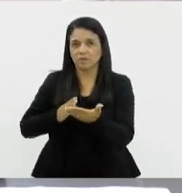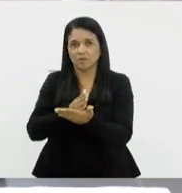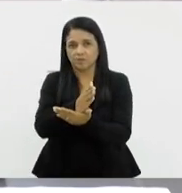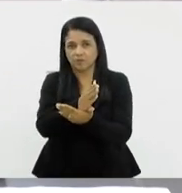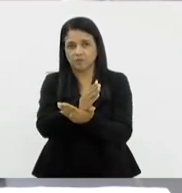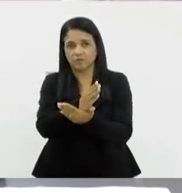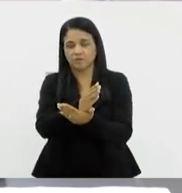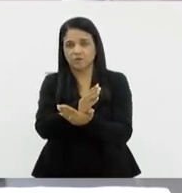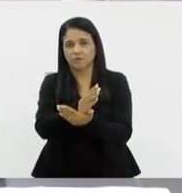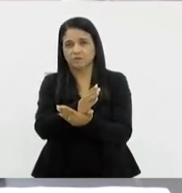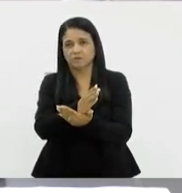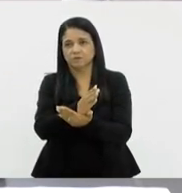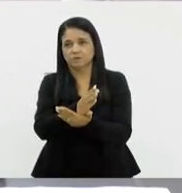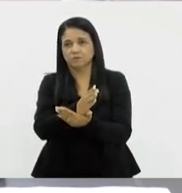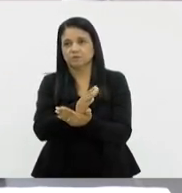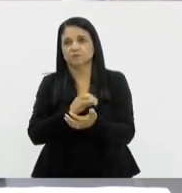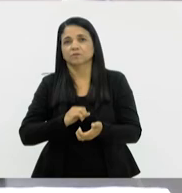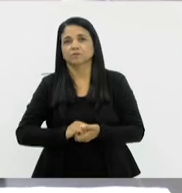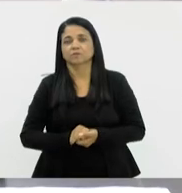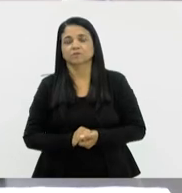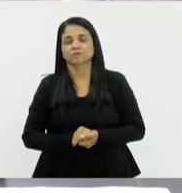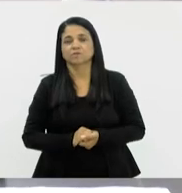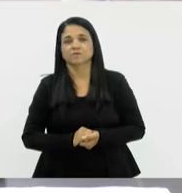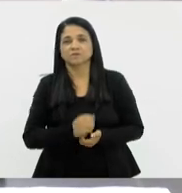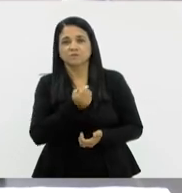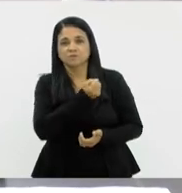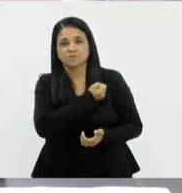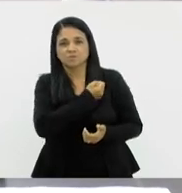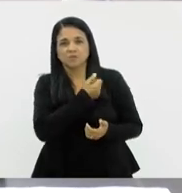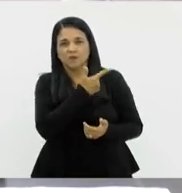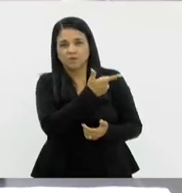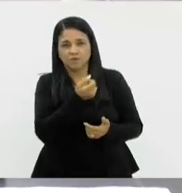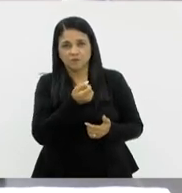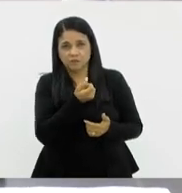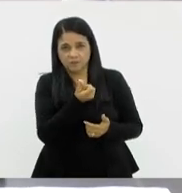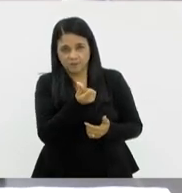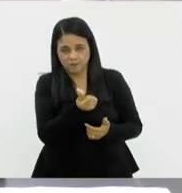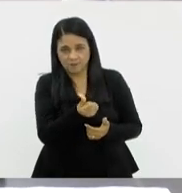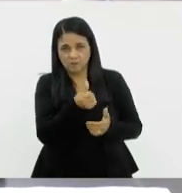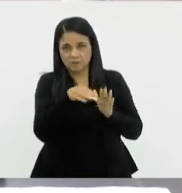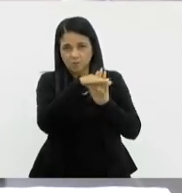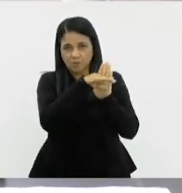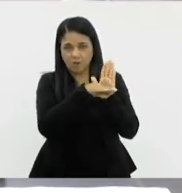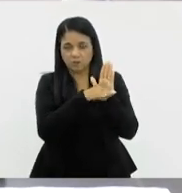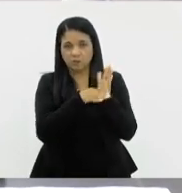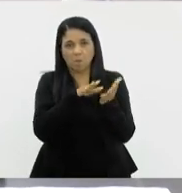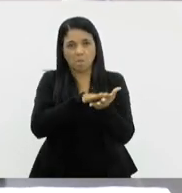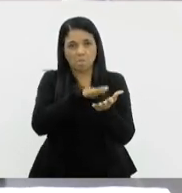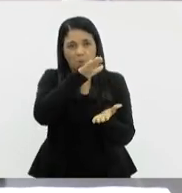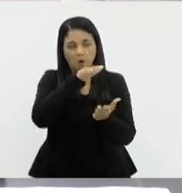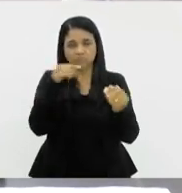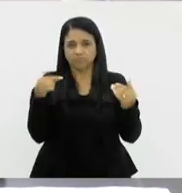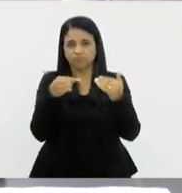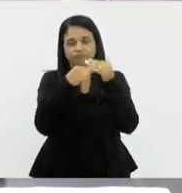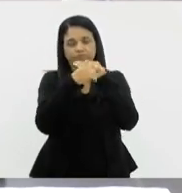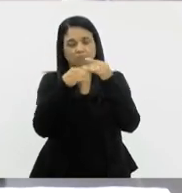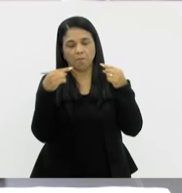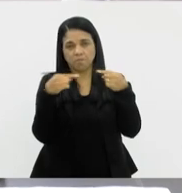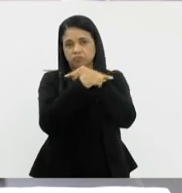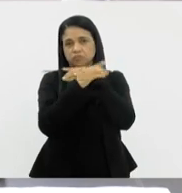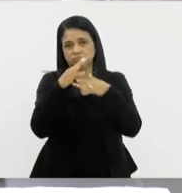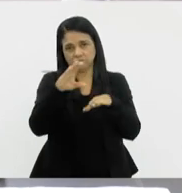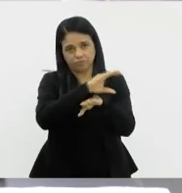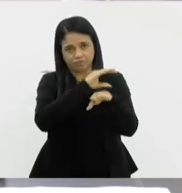estão. Aprovado. Item 26 da pauta já no bloco das inconstitucionalidades. Então,